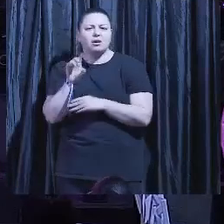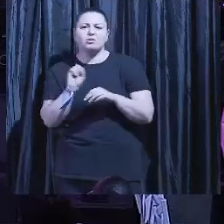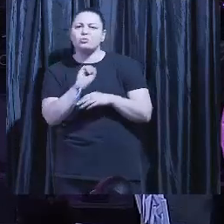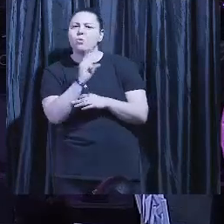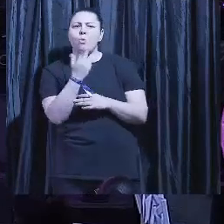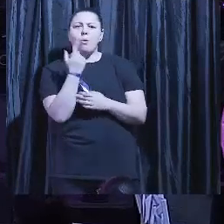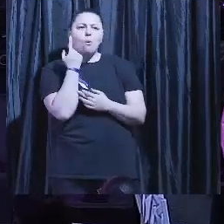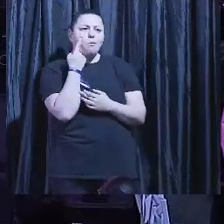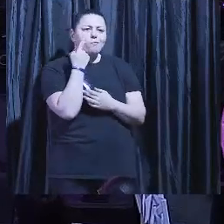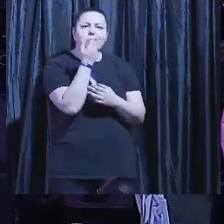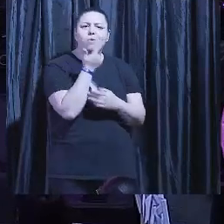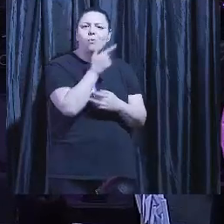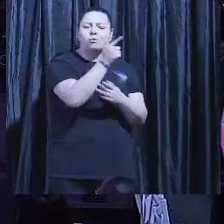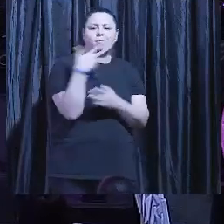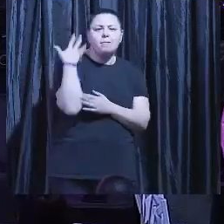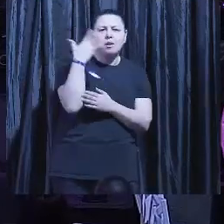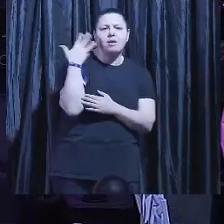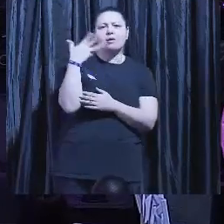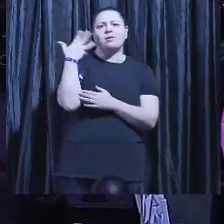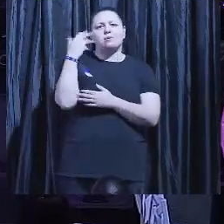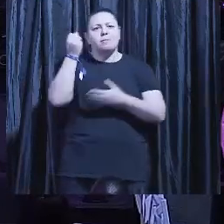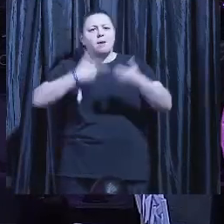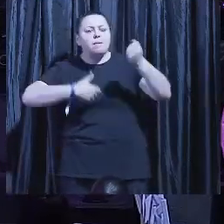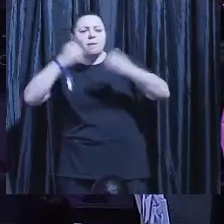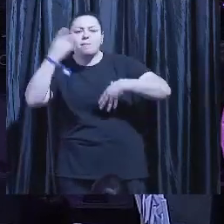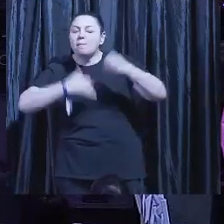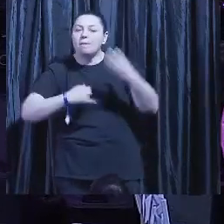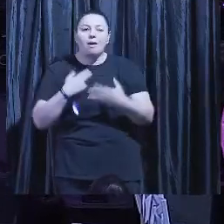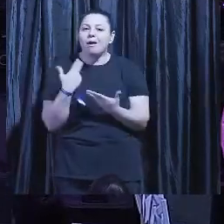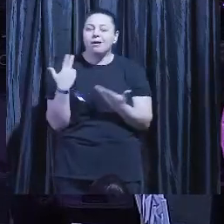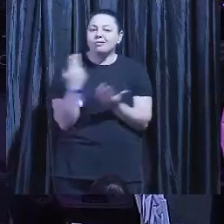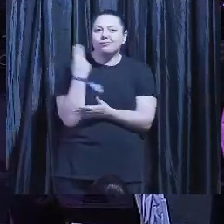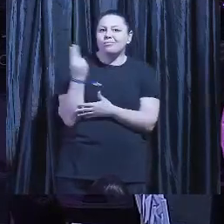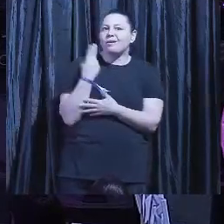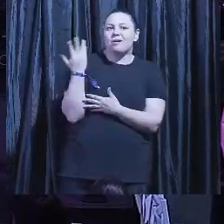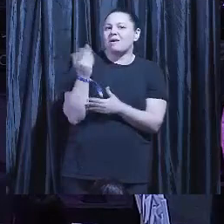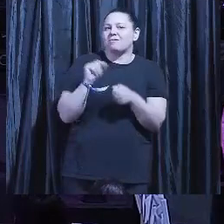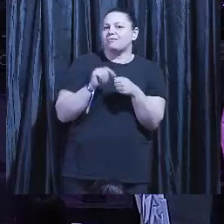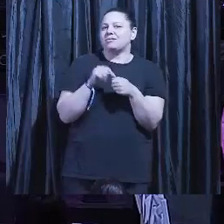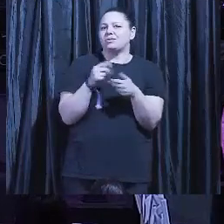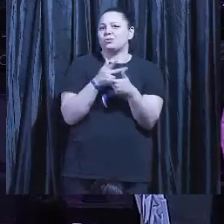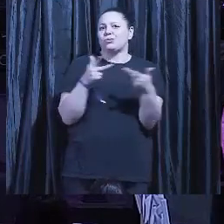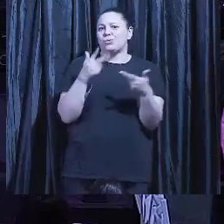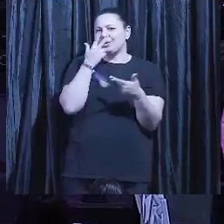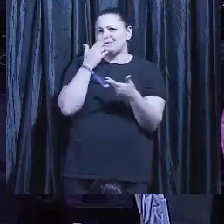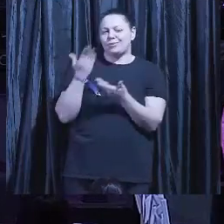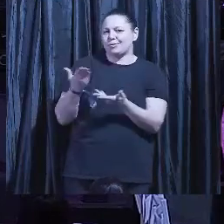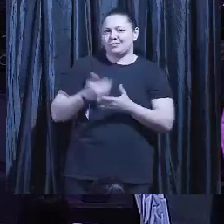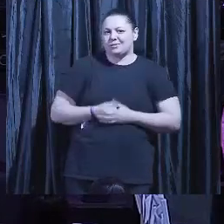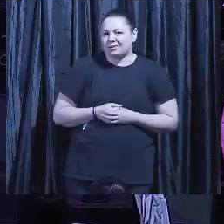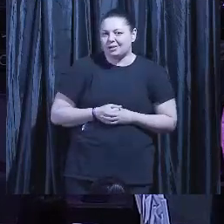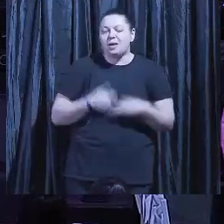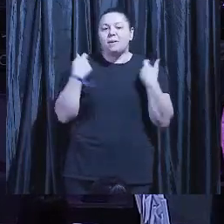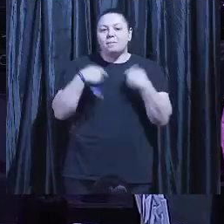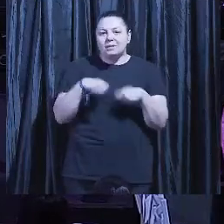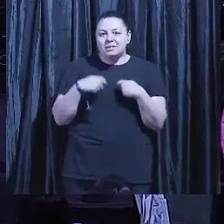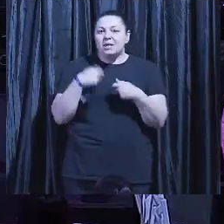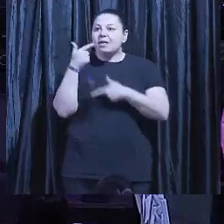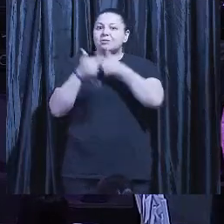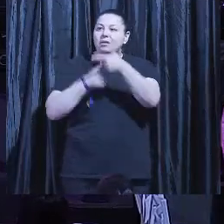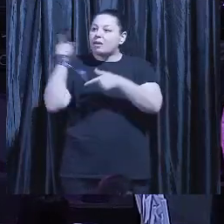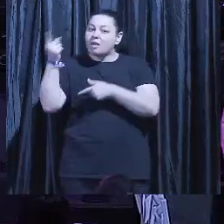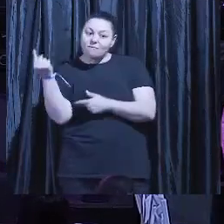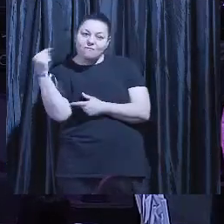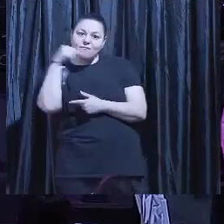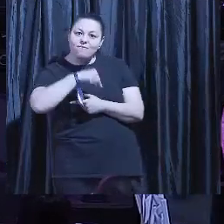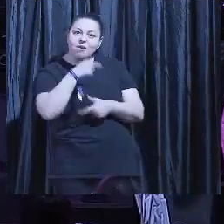ninguém ouviu um monte de gente falando que não dá para fazer as coisas para a base sem a base, não dá para trabalhar com não dá para pensar